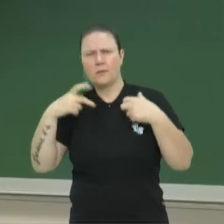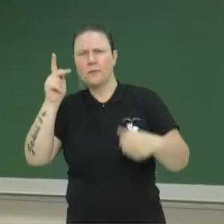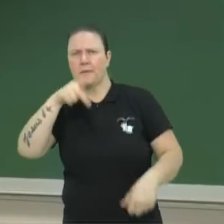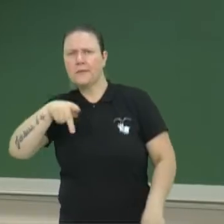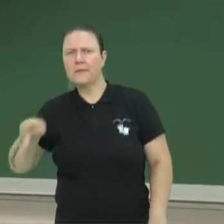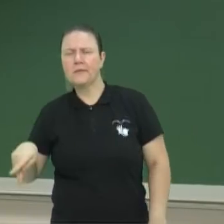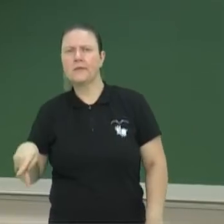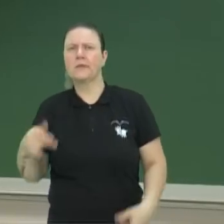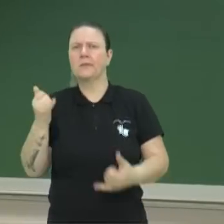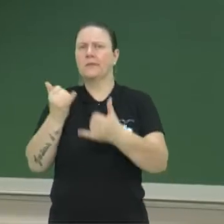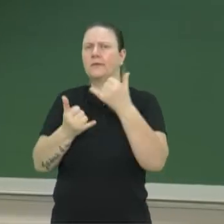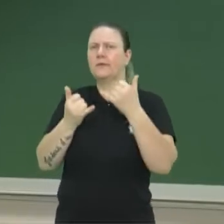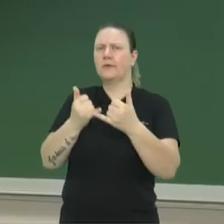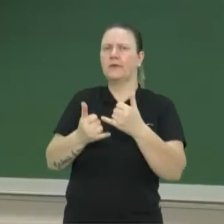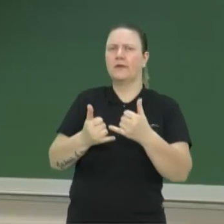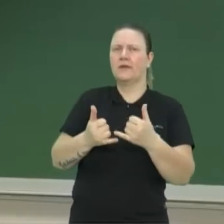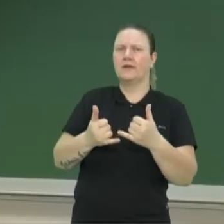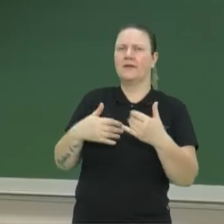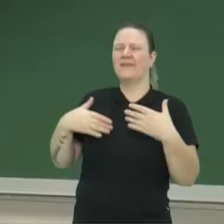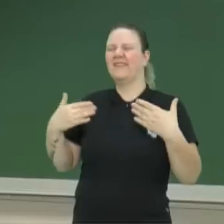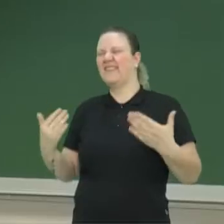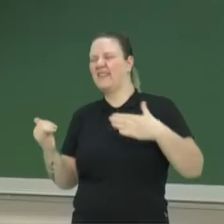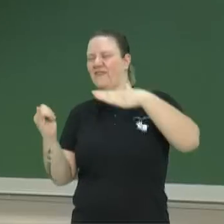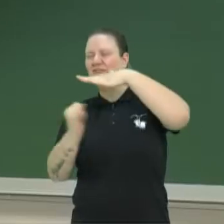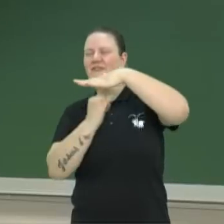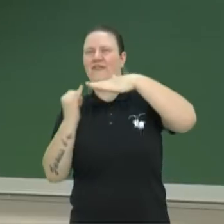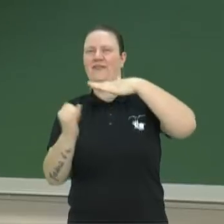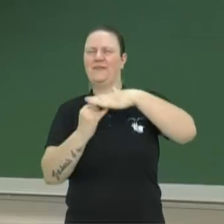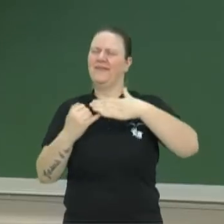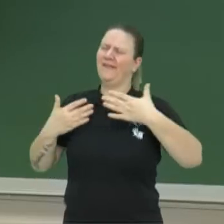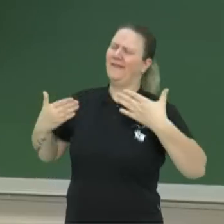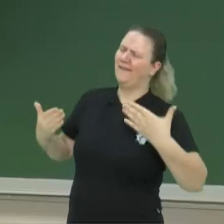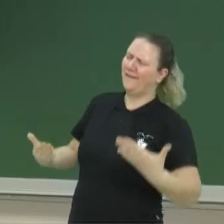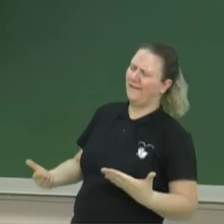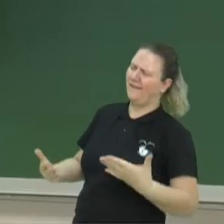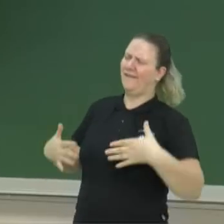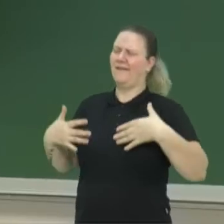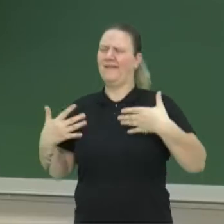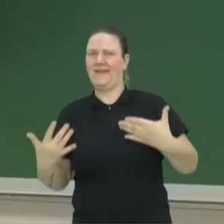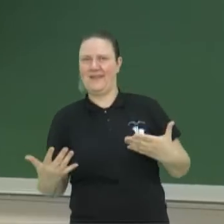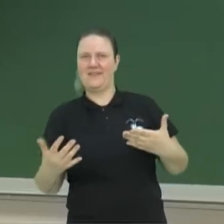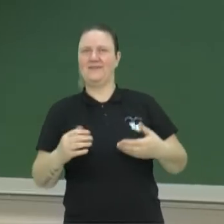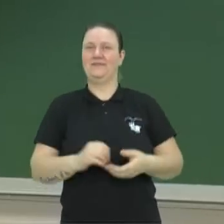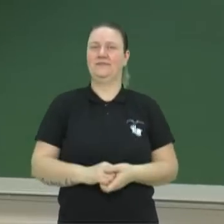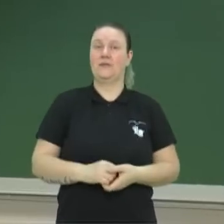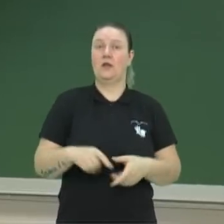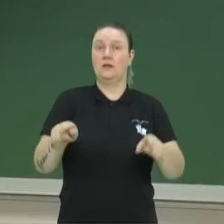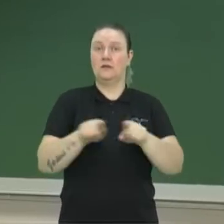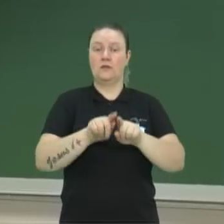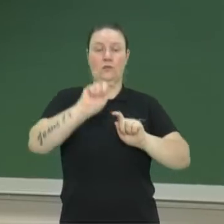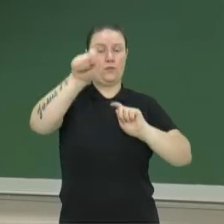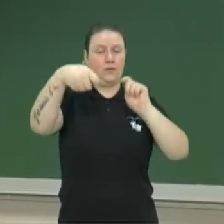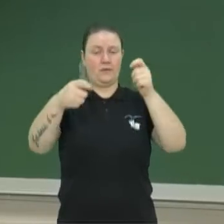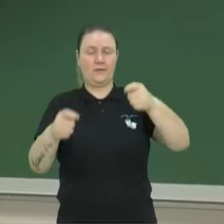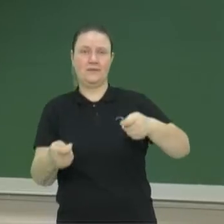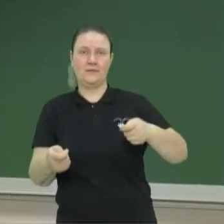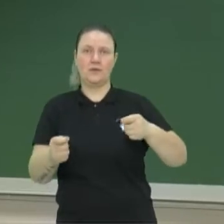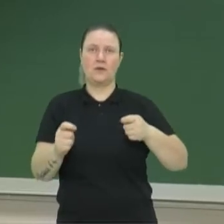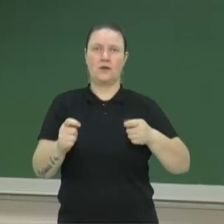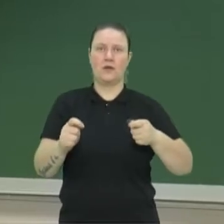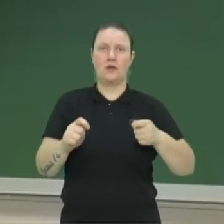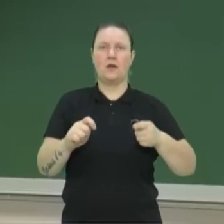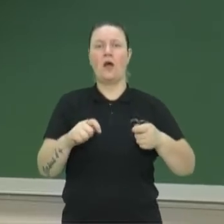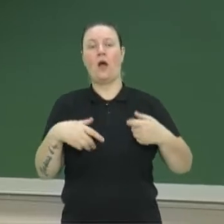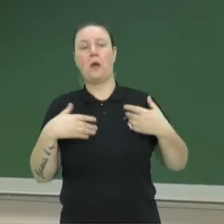parecida com uma narração mais informal, certo? Os gestos, então, contam muito,